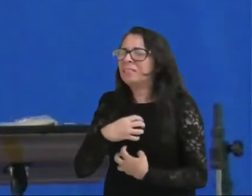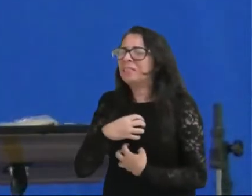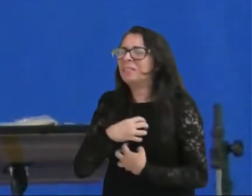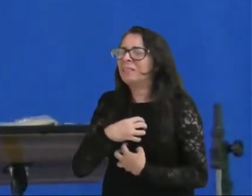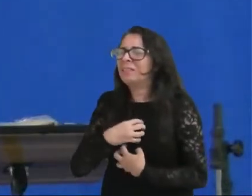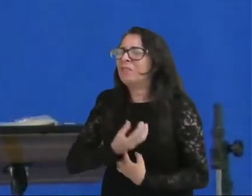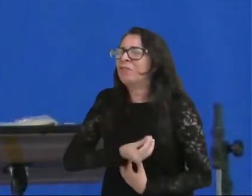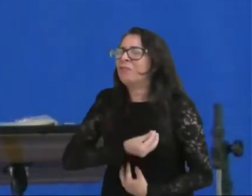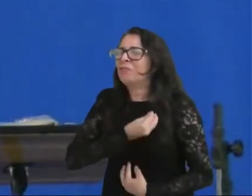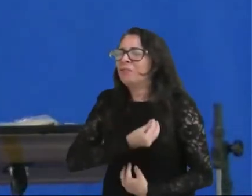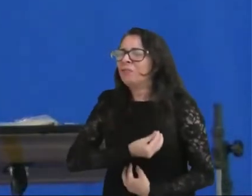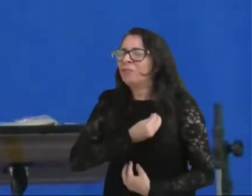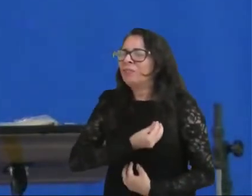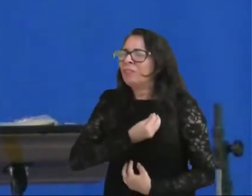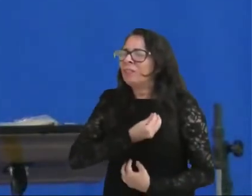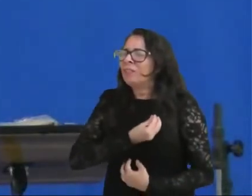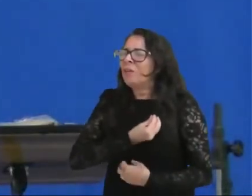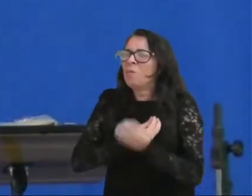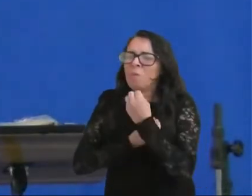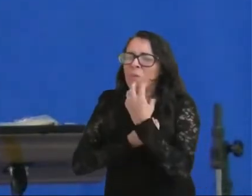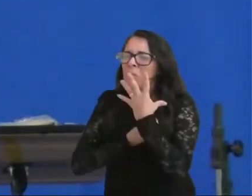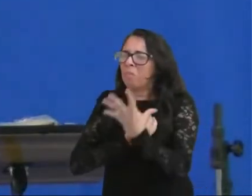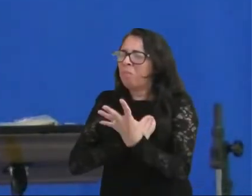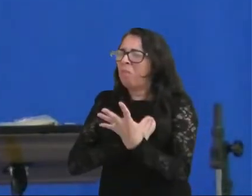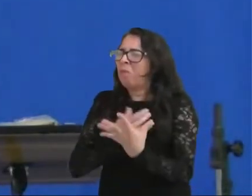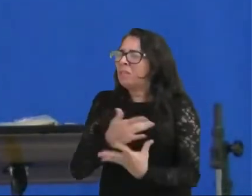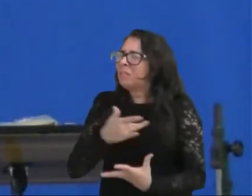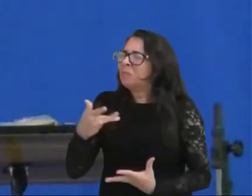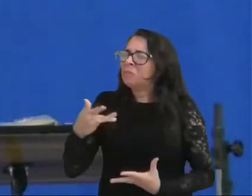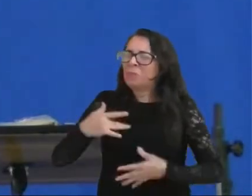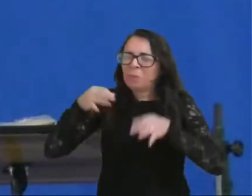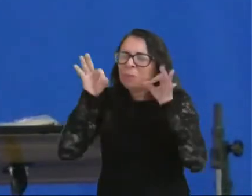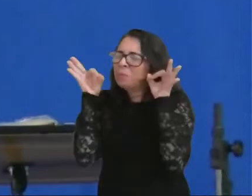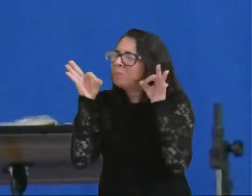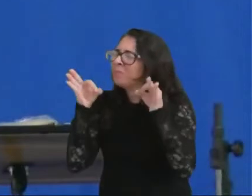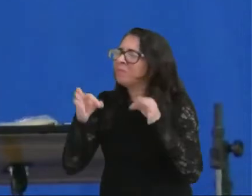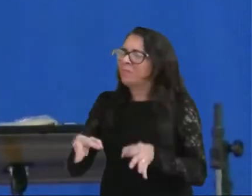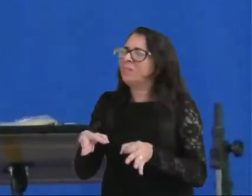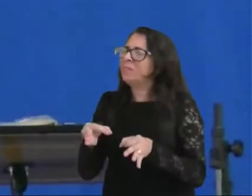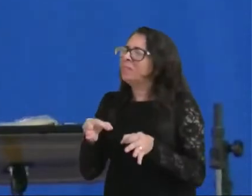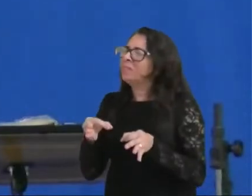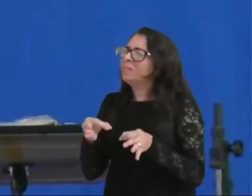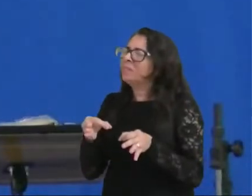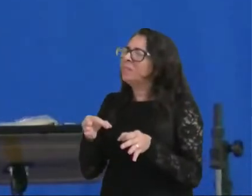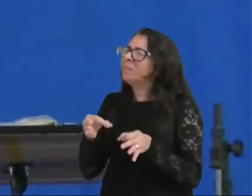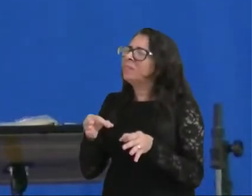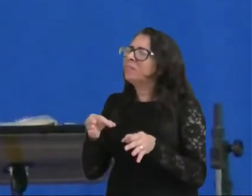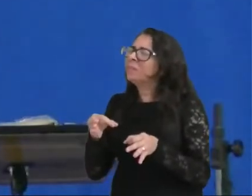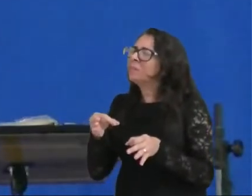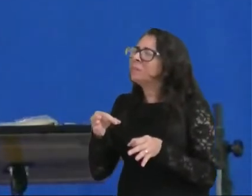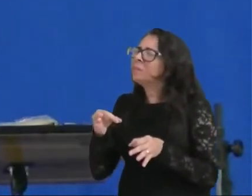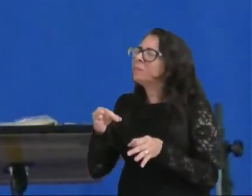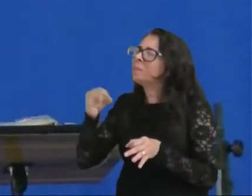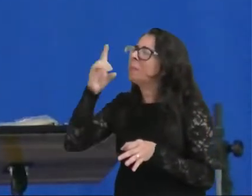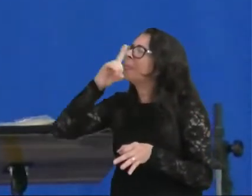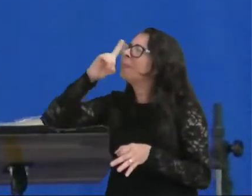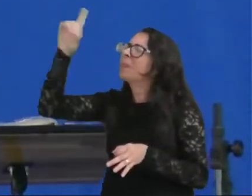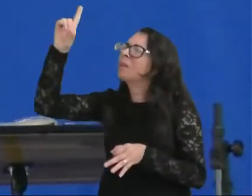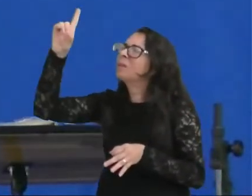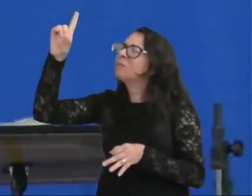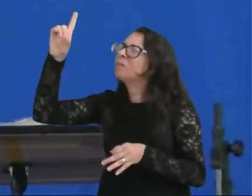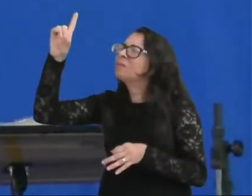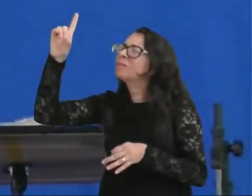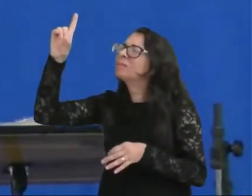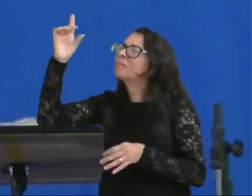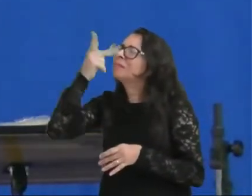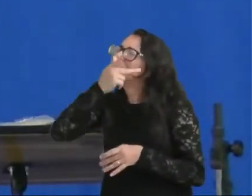Senhor. Senhor, faça a Tua vontade sobre essas situações, ó Pai. Que as pessoas, ó Pai, possam glorificar o Teu nome em